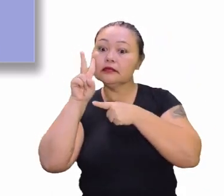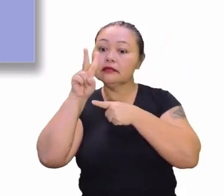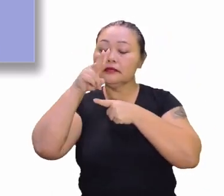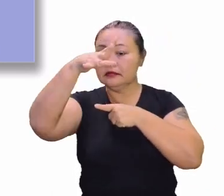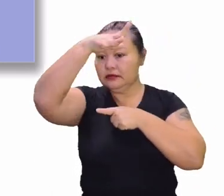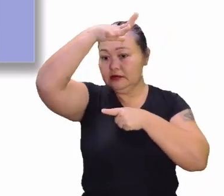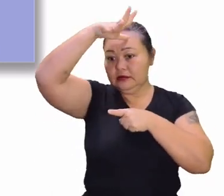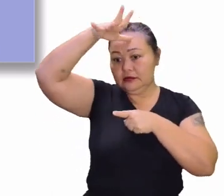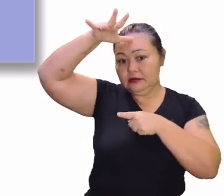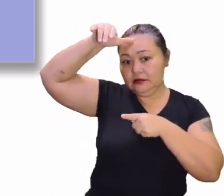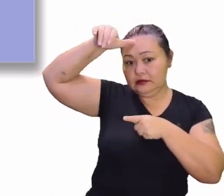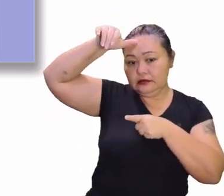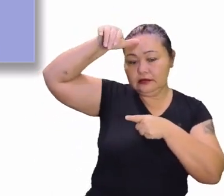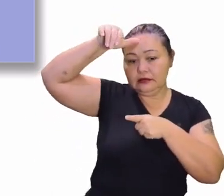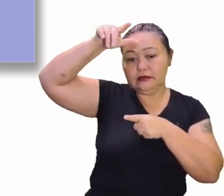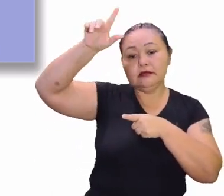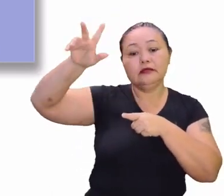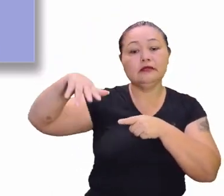da Amazônia